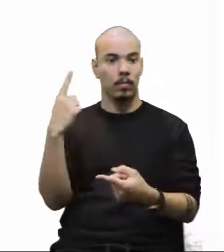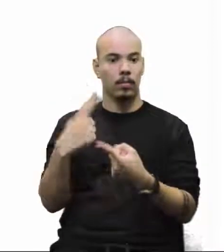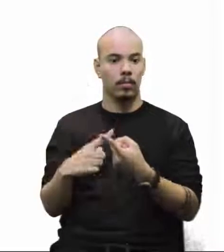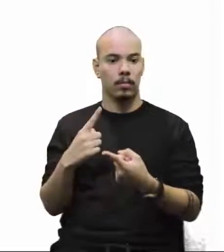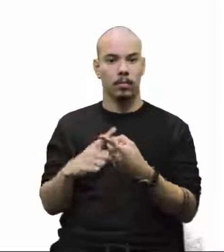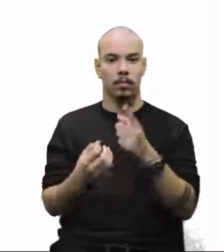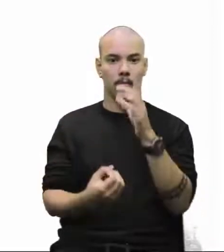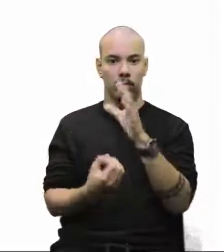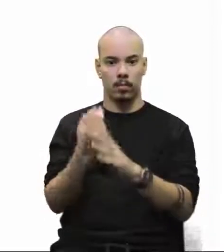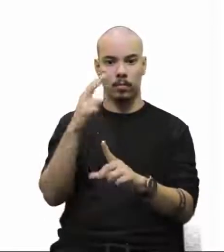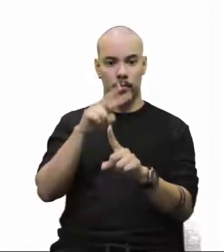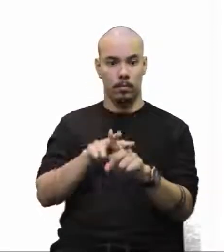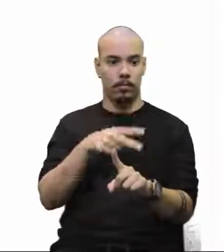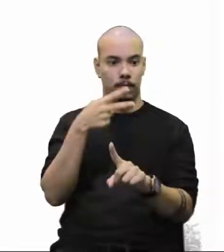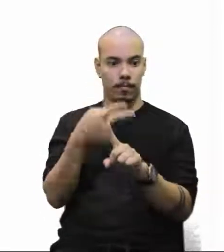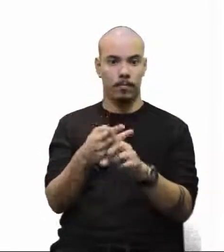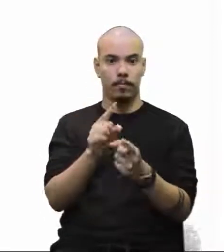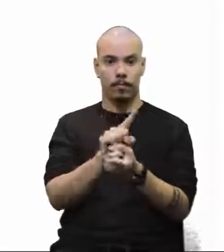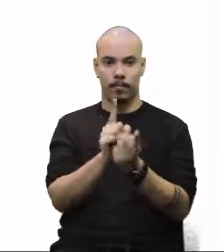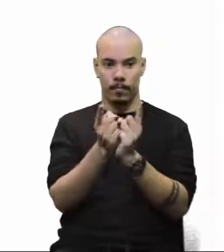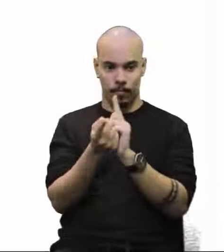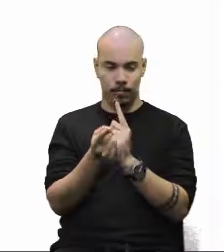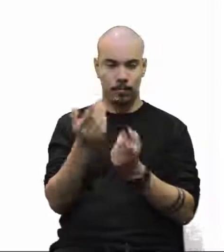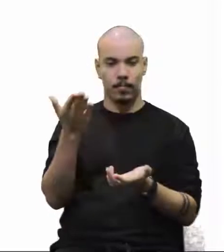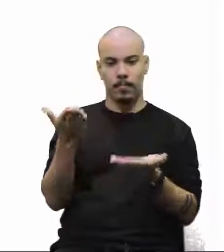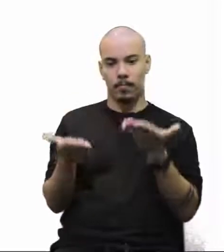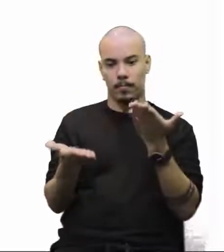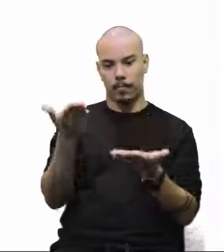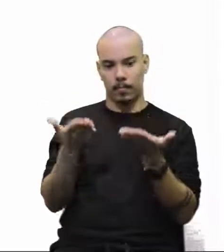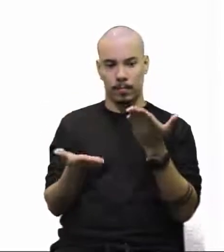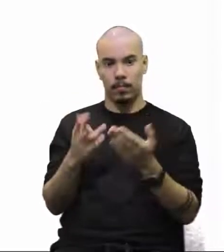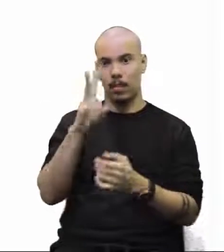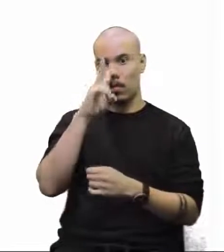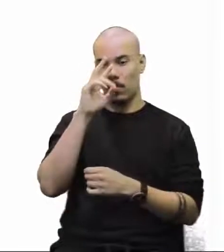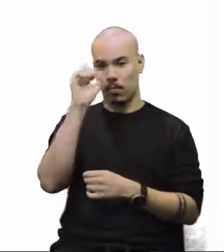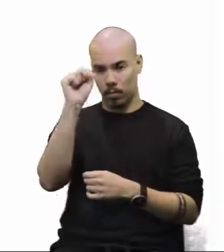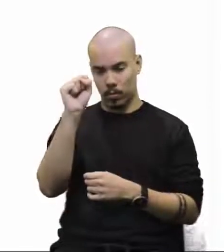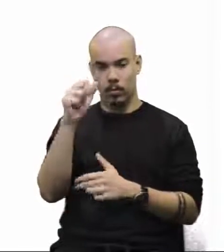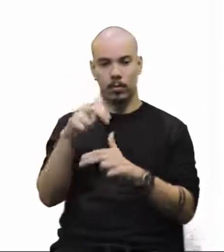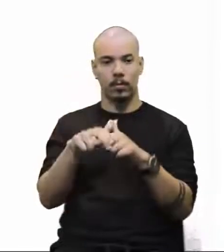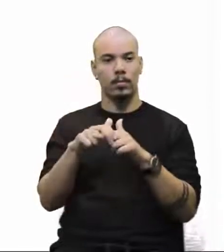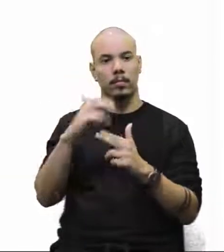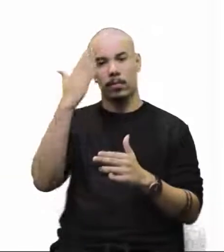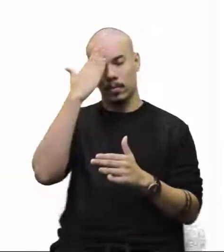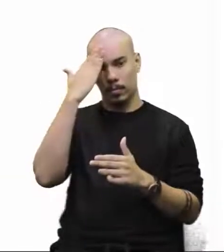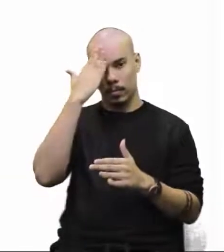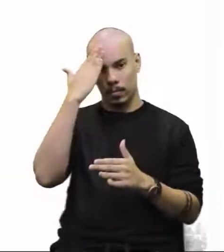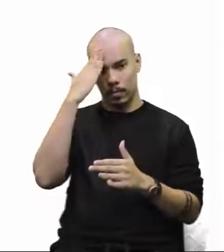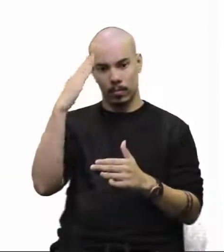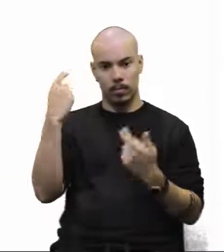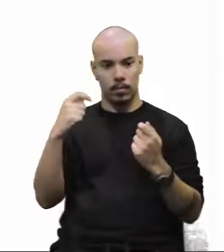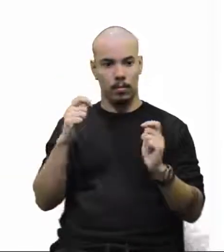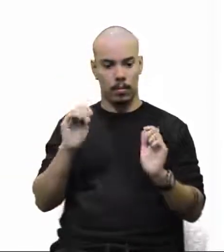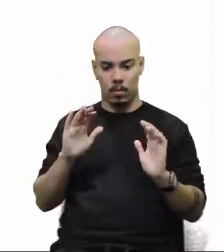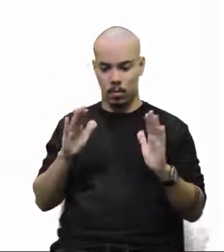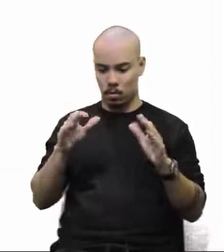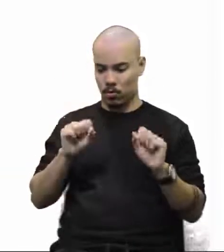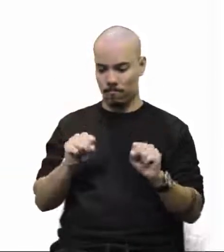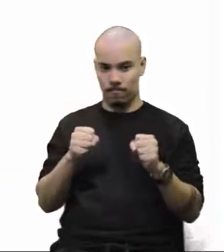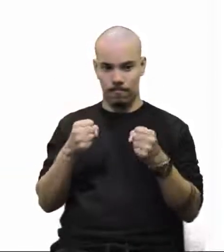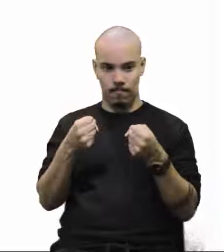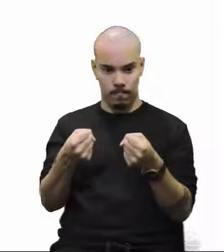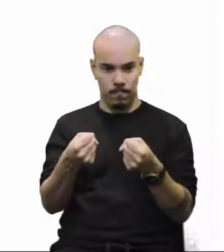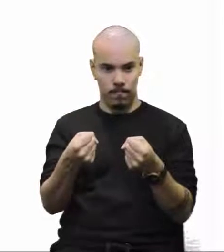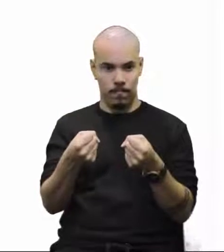com um binário contrário, que equilibra o das forças magnéticas. Então, a força magnética tem que forçar essa mola,